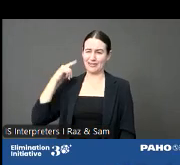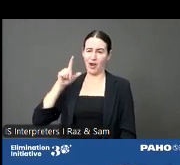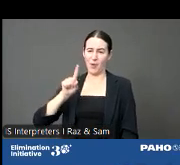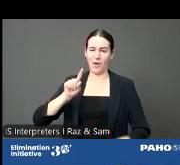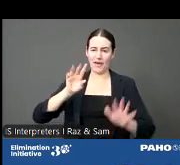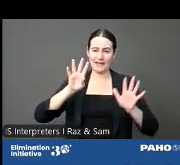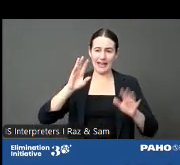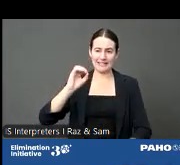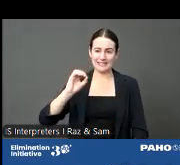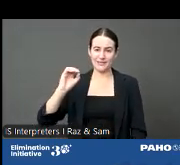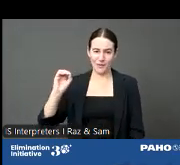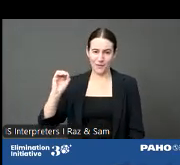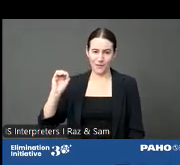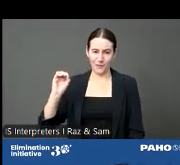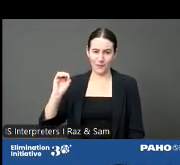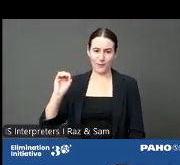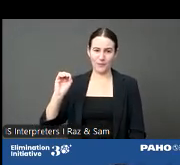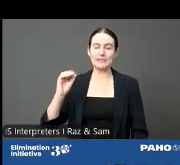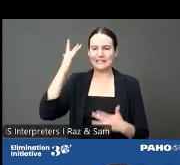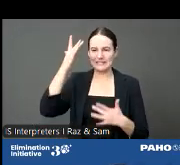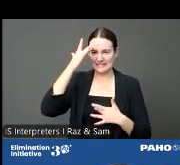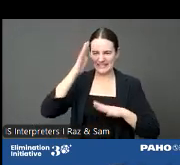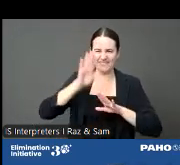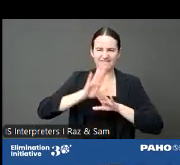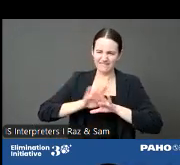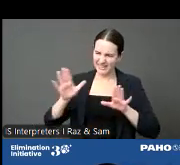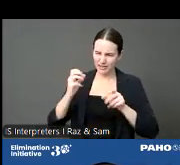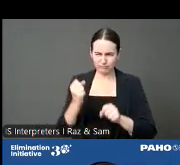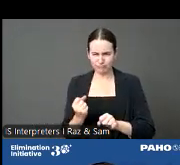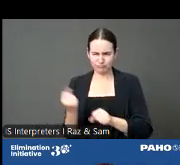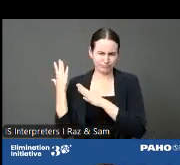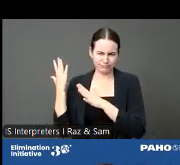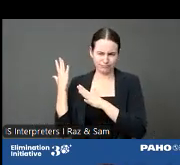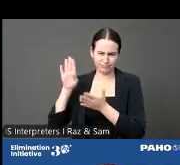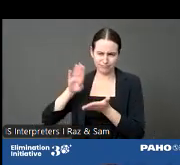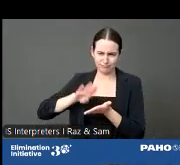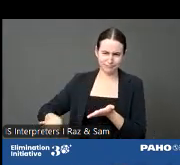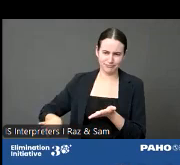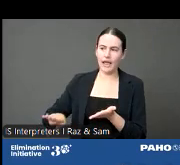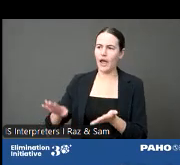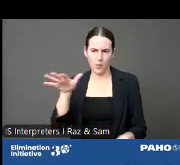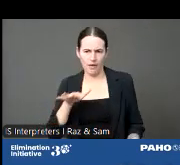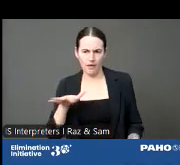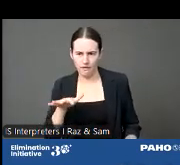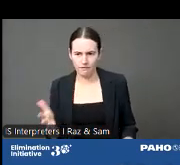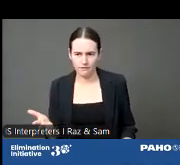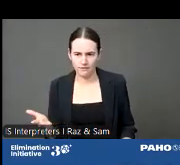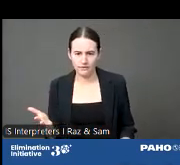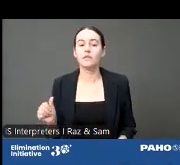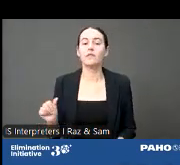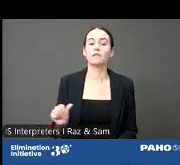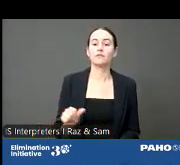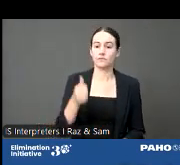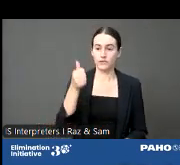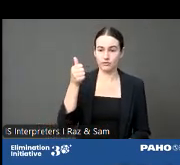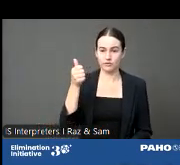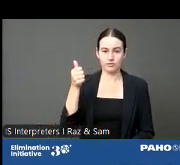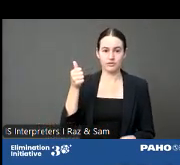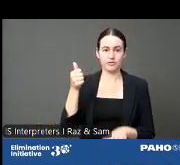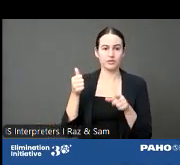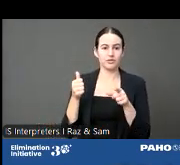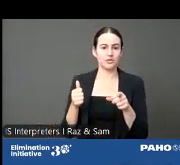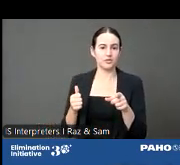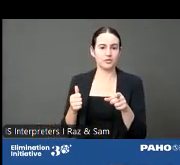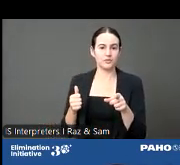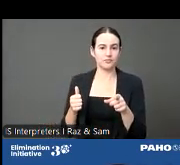o número de doenças que foram eliminadas, em que países. Vocês têm, por exemplo, a varíola, que foi